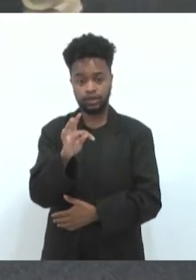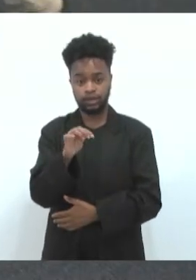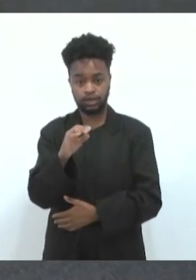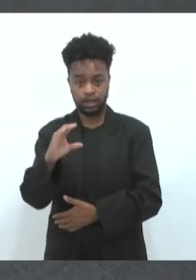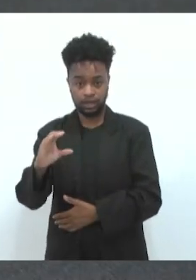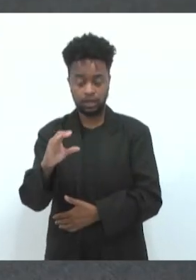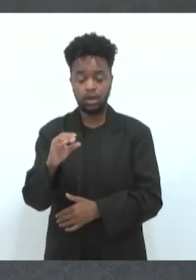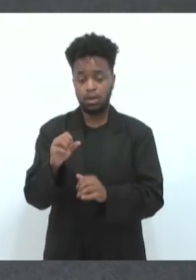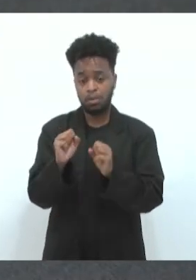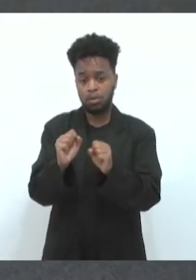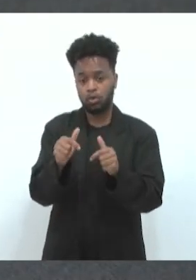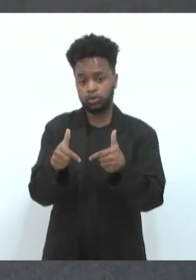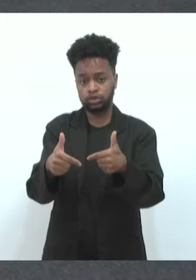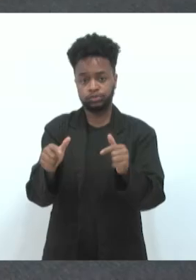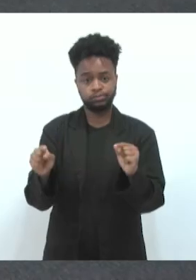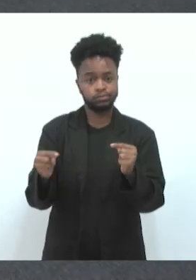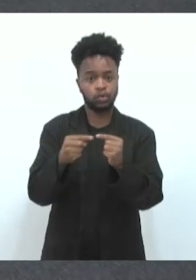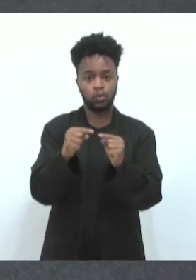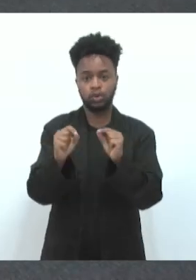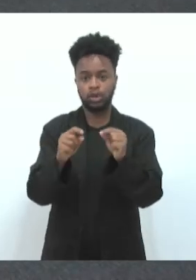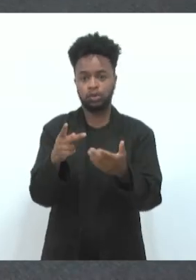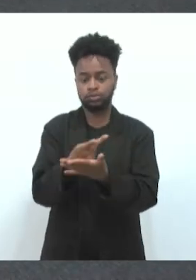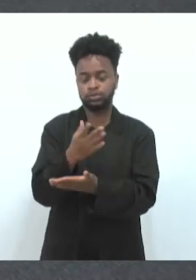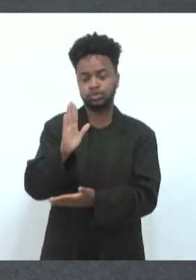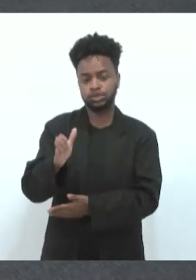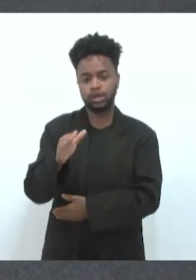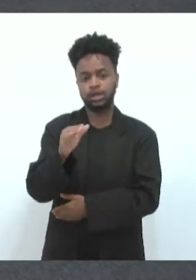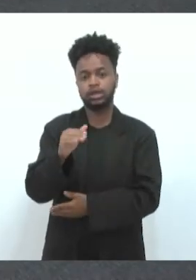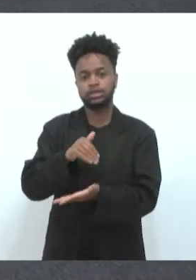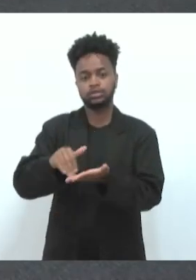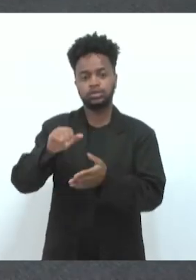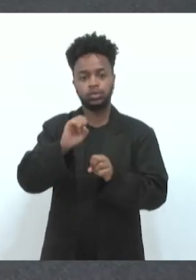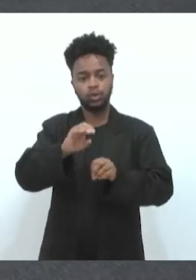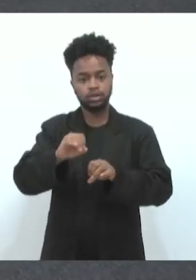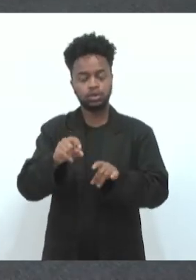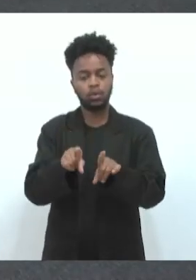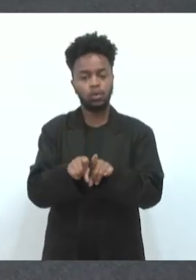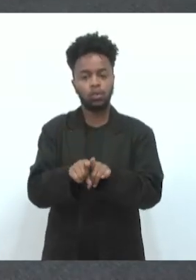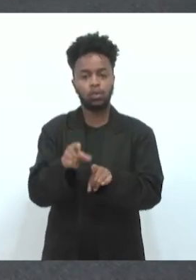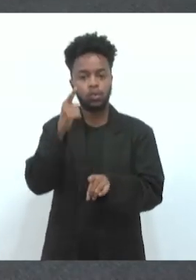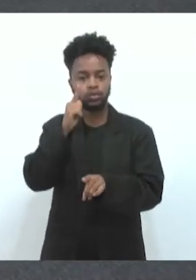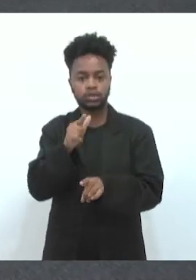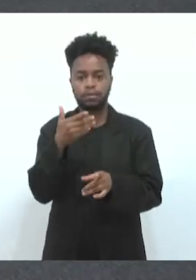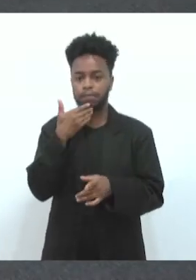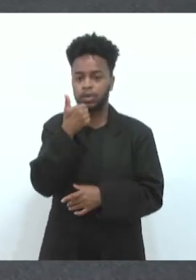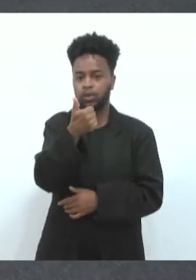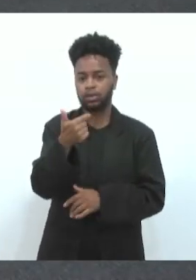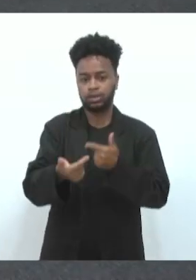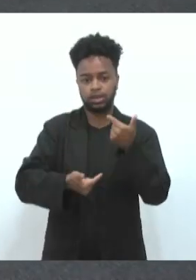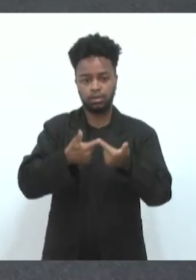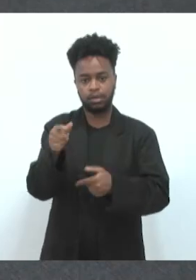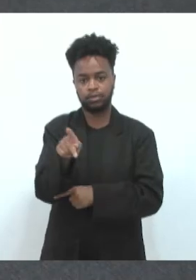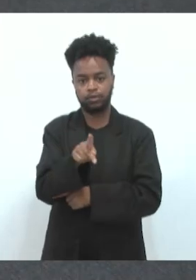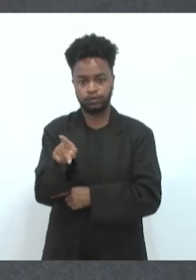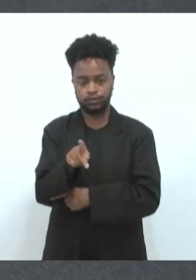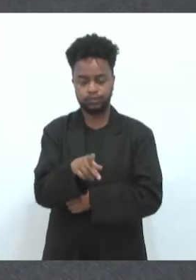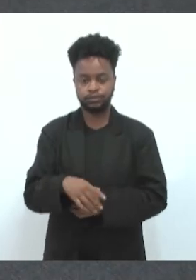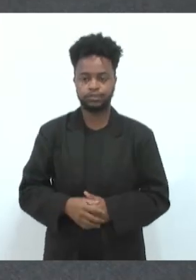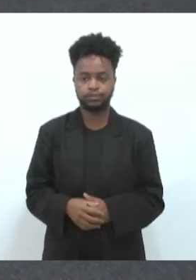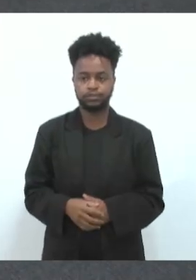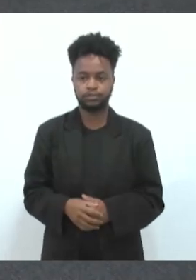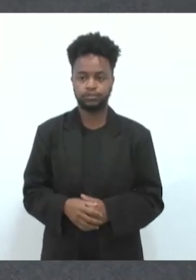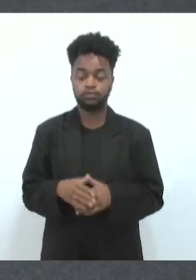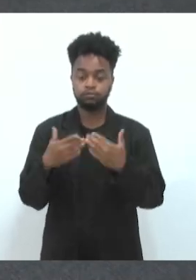na SEDUC, fazer a mesma coisa, reduzir o déficit e melhorar as condições de trabalho de milhares de professores.